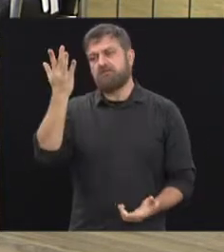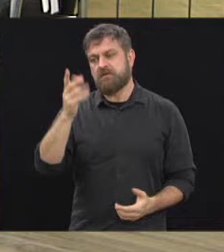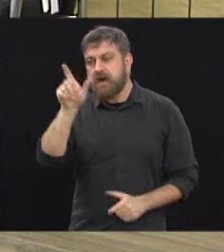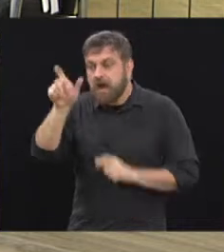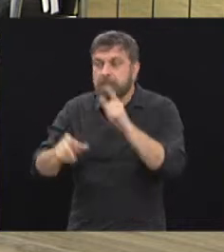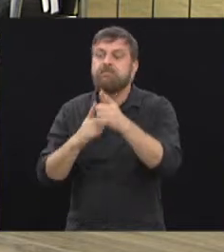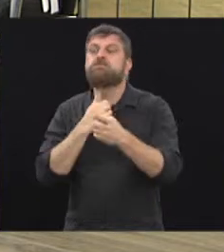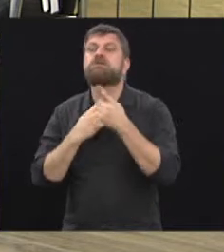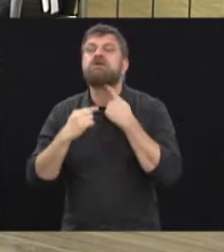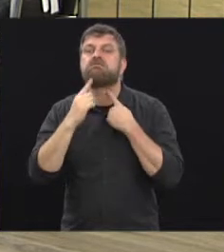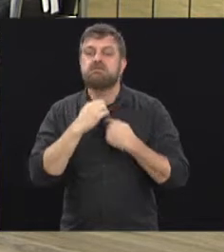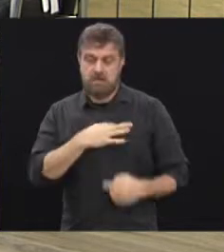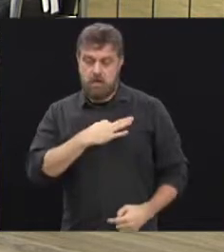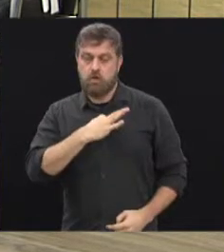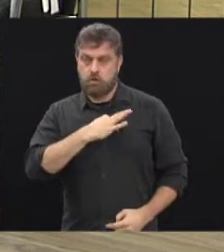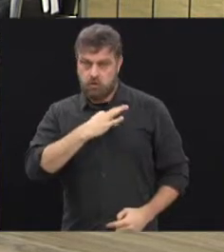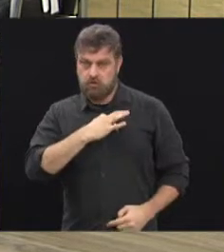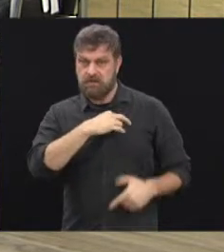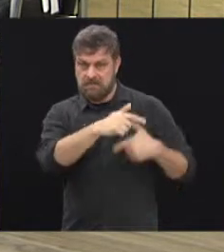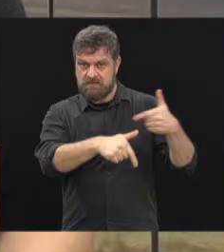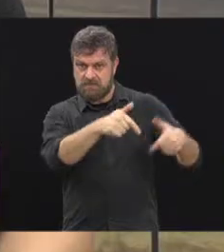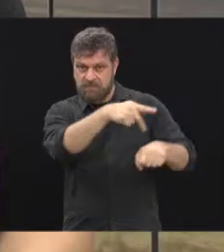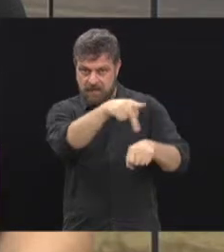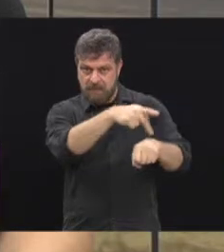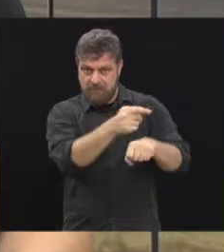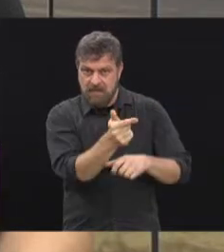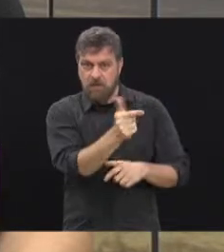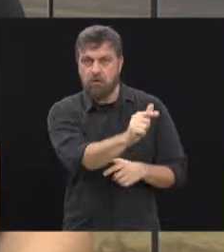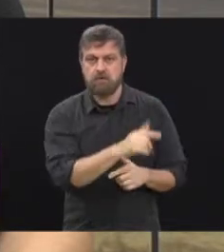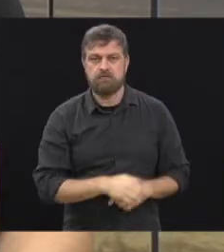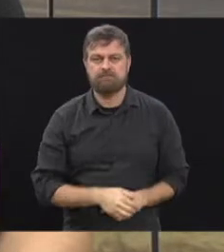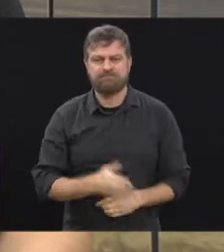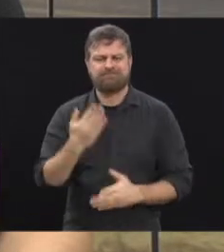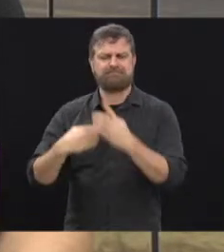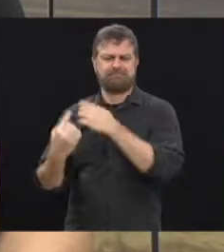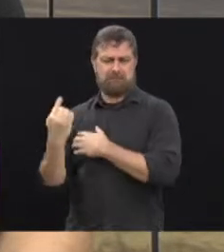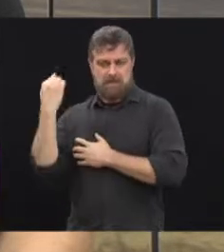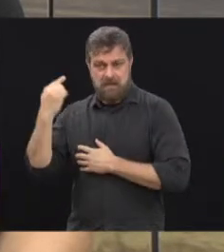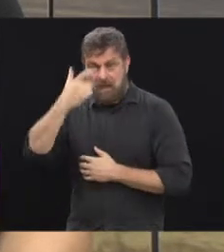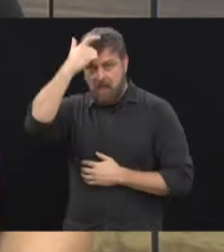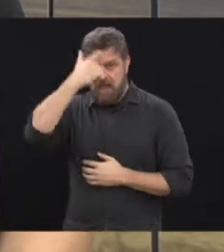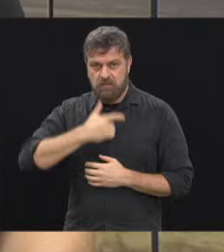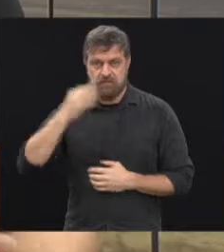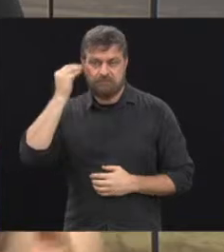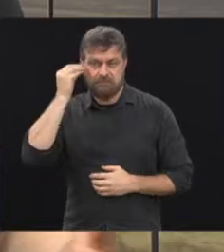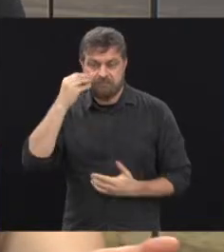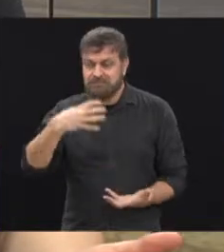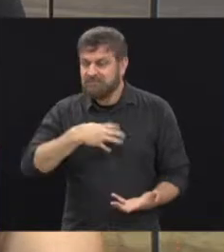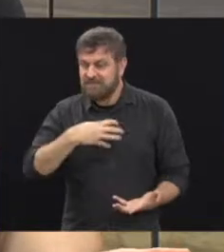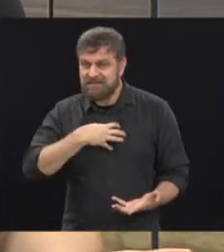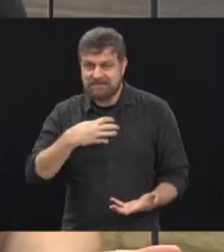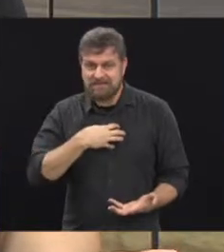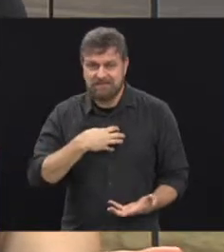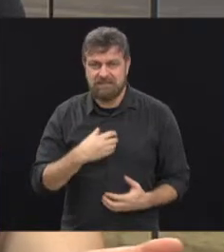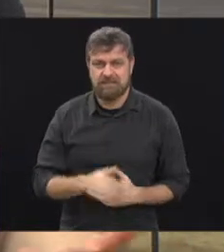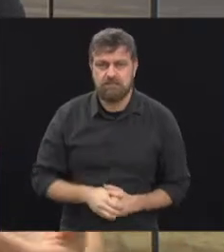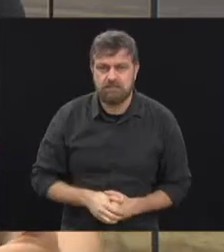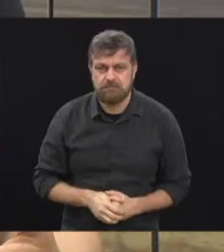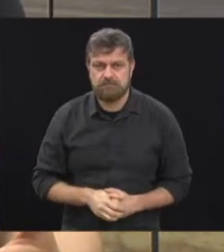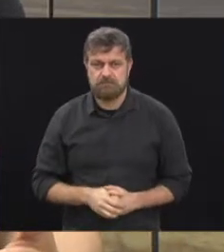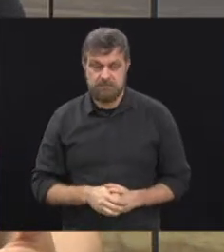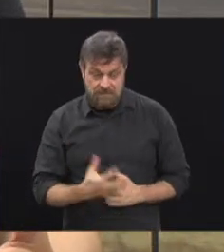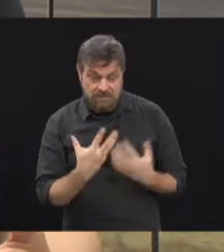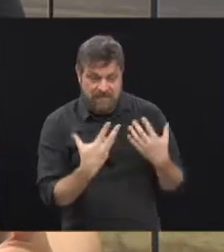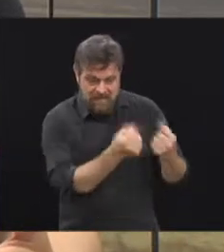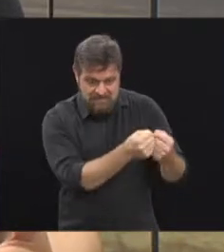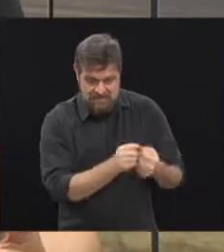está querendo praticar o voluntarismo. Sim, quando eu fiz, eu lembro que o único jeito, por algum motivo que eles